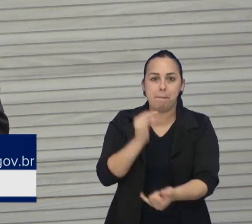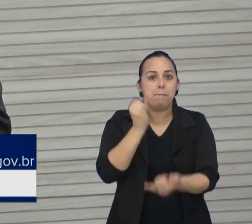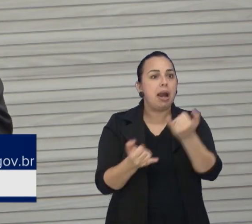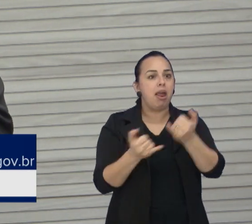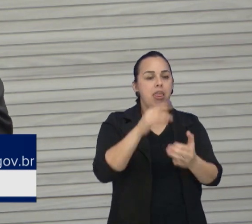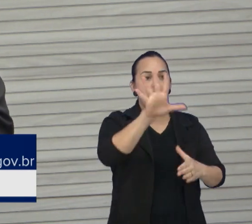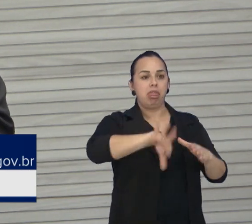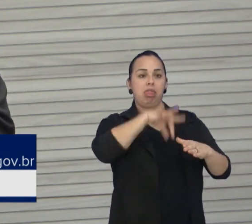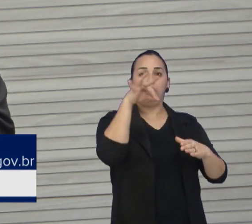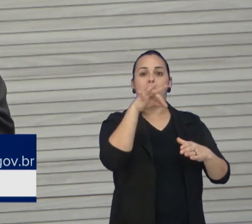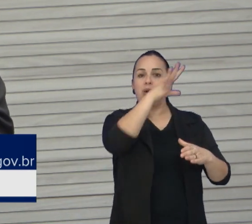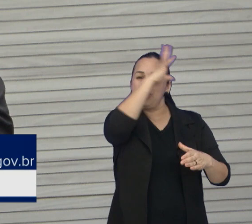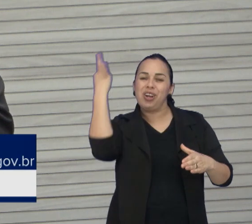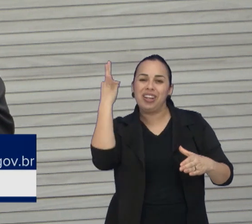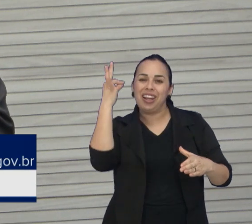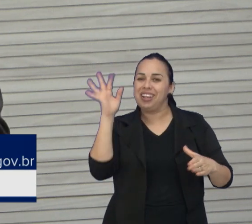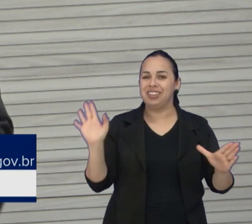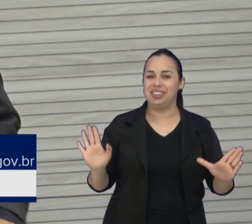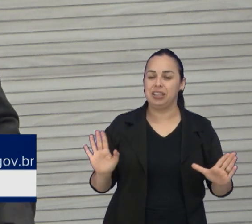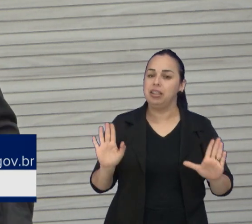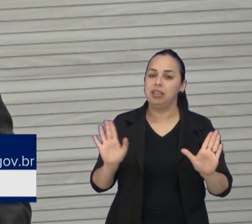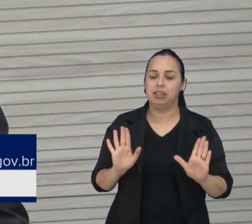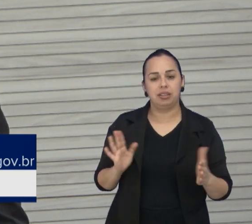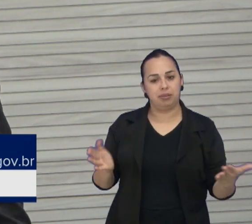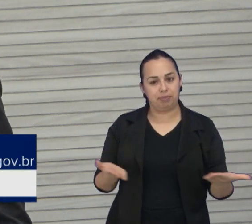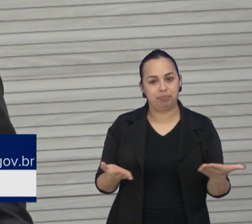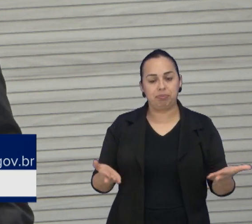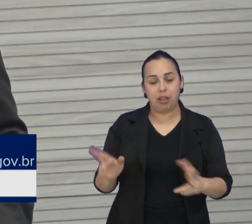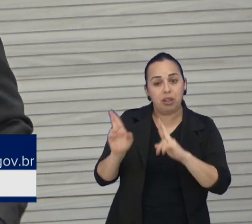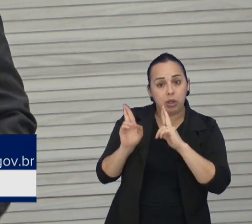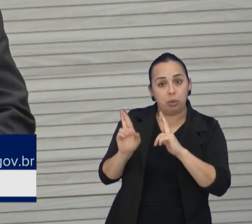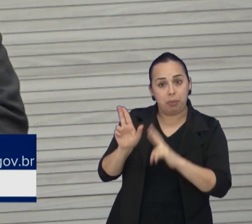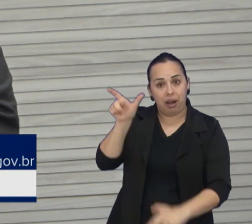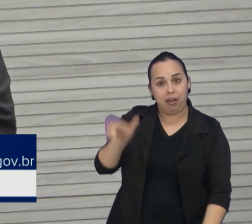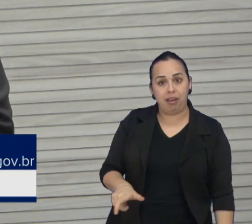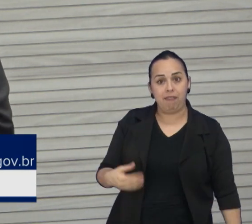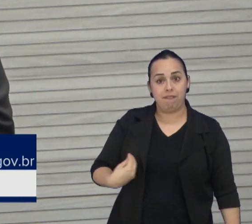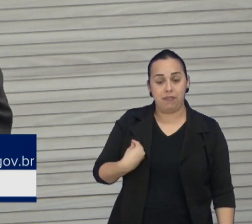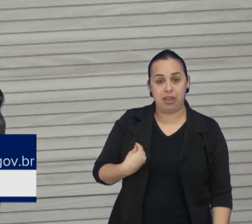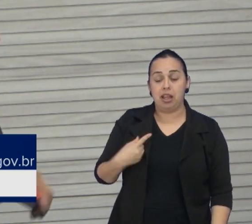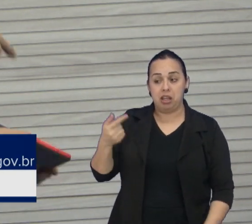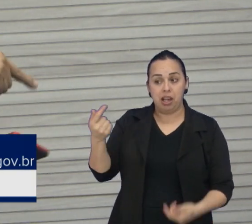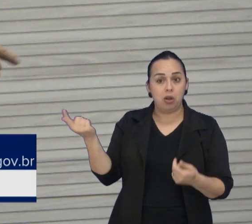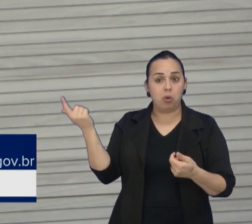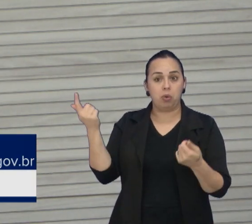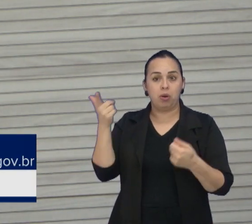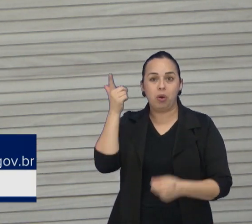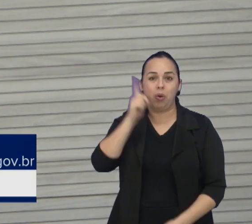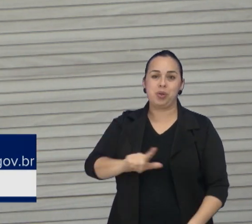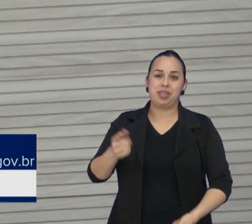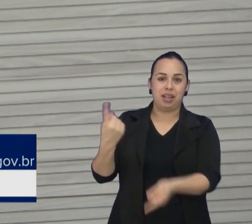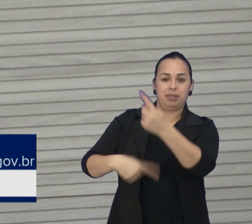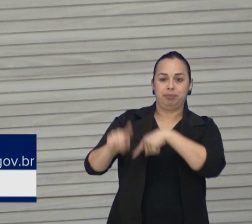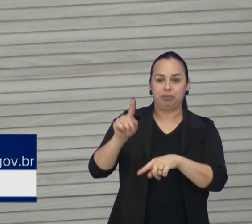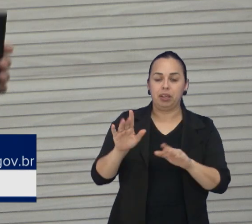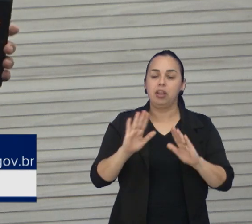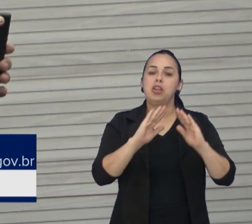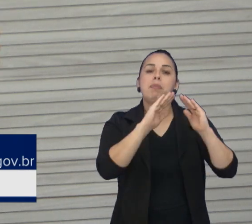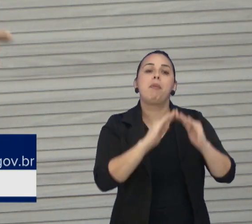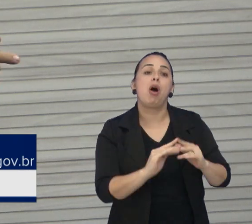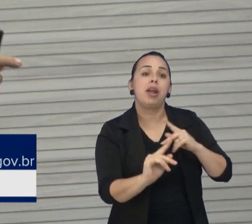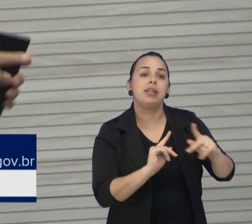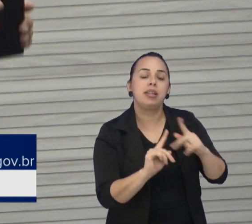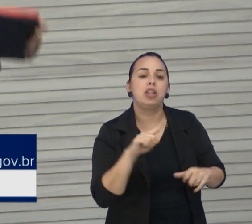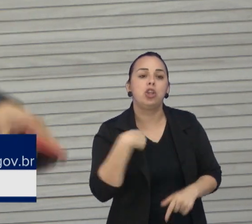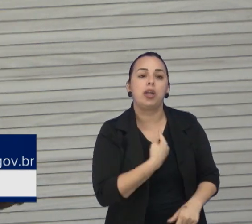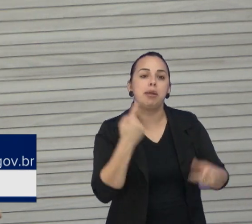você ficar com dengue. Então, a gente está aqui torcendo pela rápida recuperação. Só que a gente mora em São José dos Campos. Nós temos que